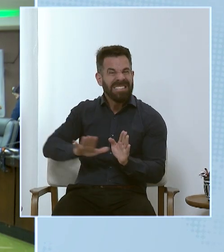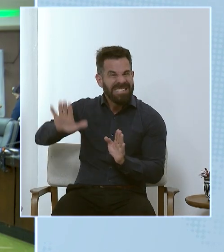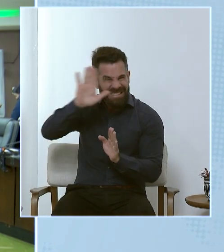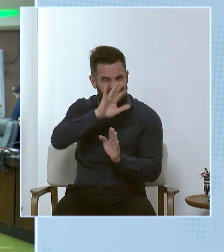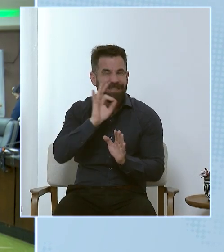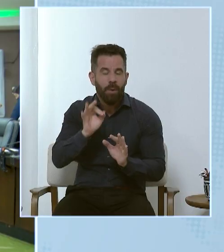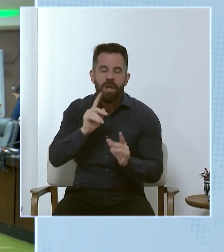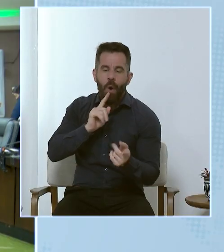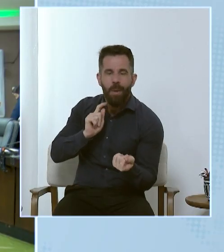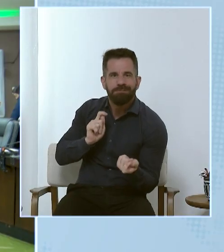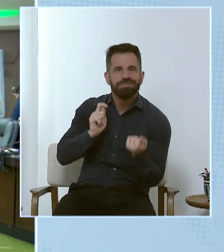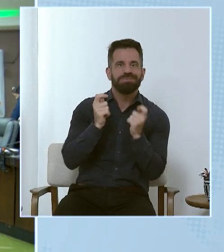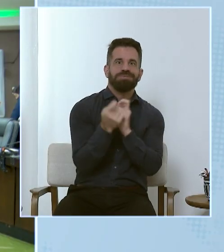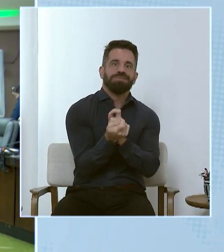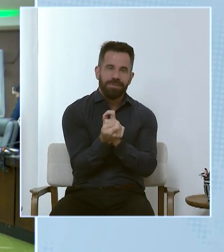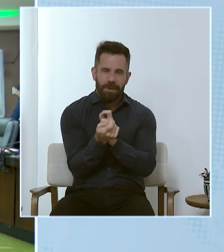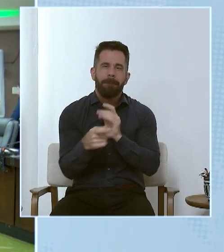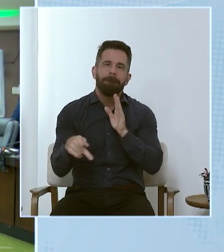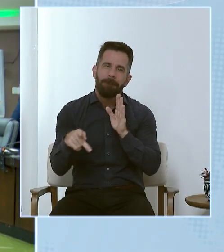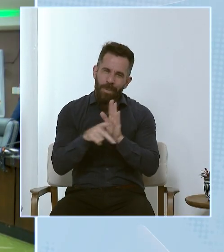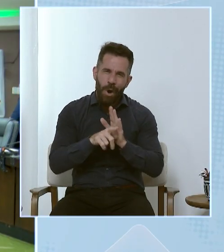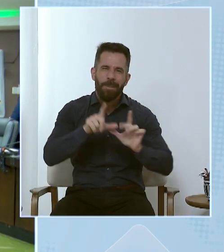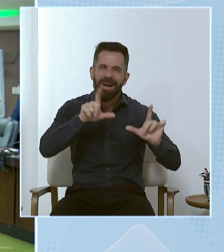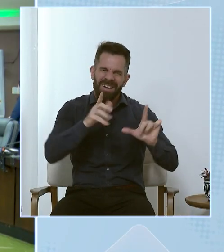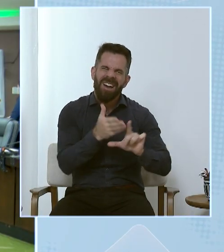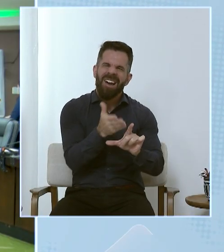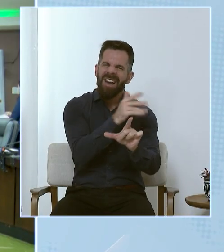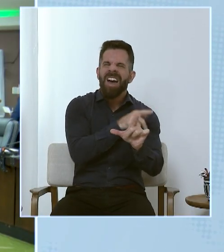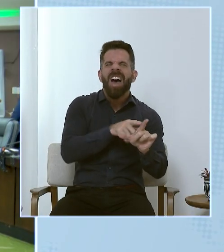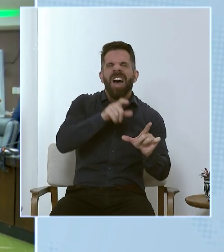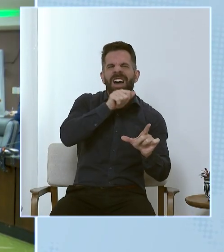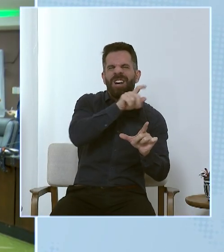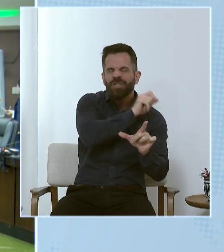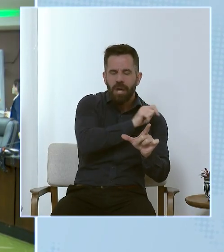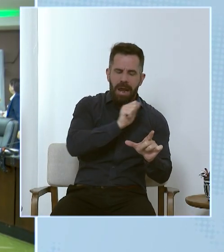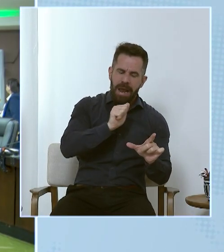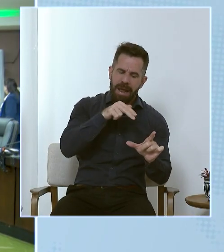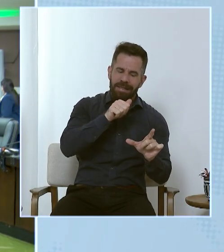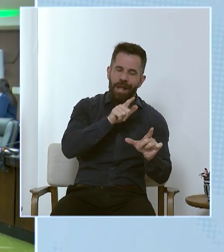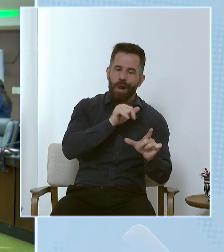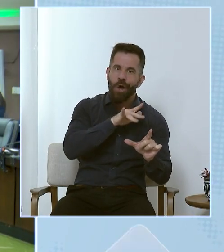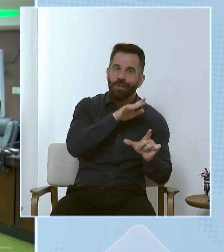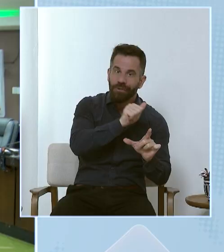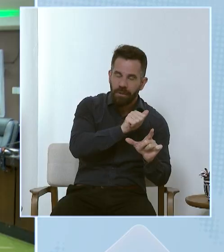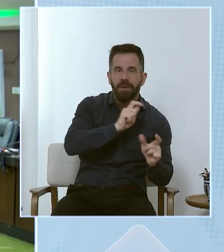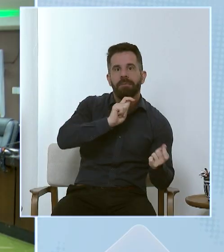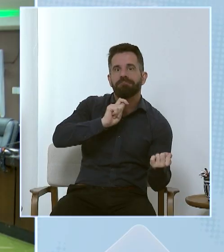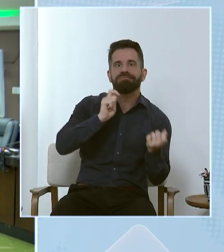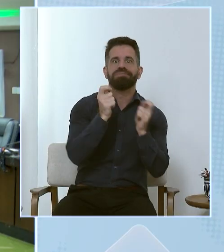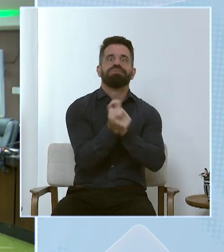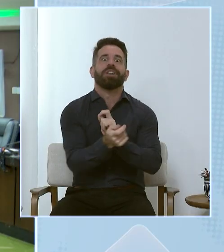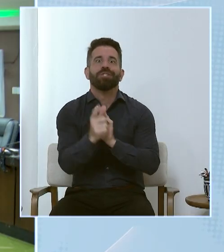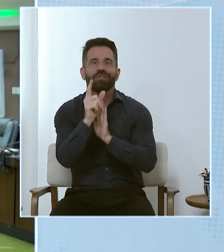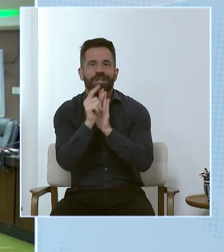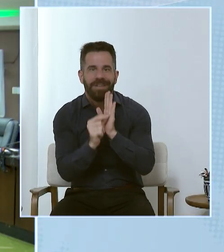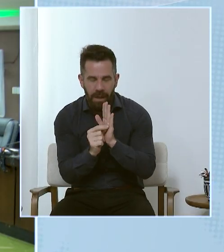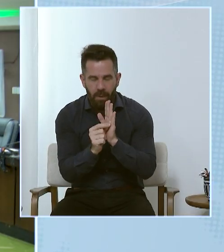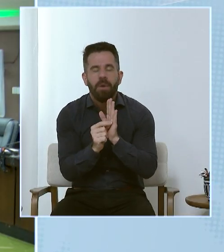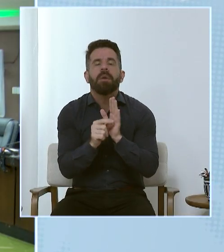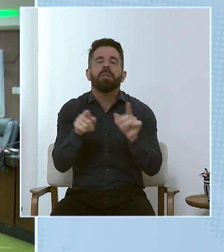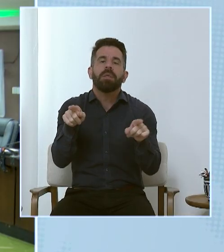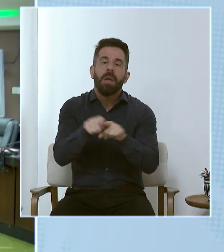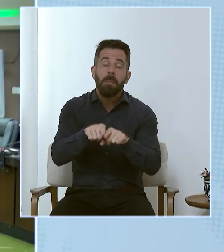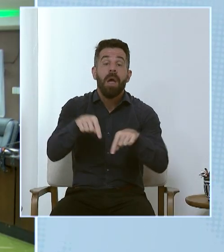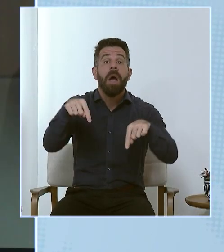fazer essa conversão, né? E aí depois a gente teve o Brasil Digital, que é expandir para além